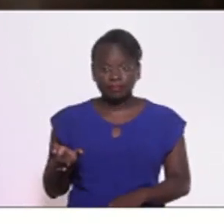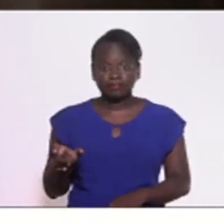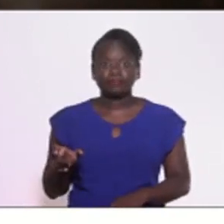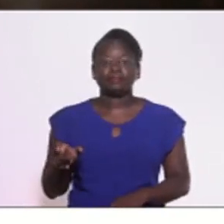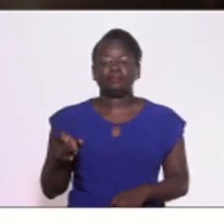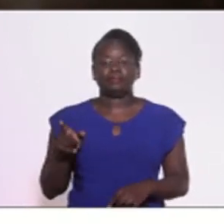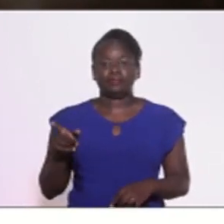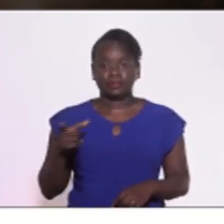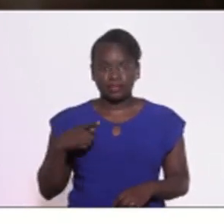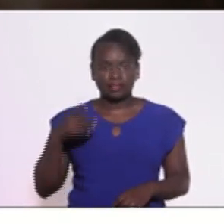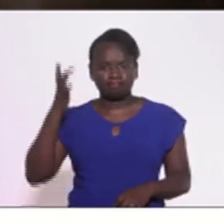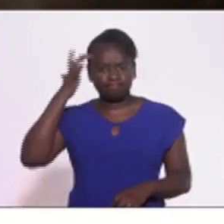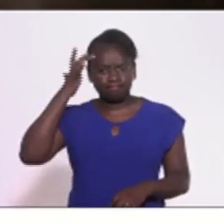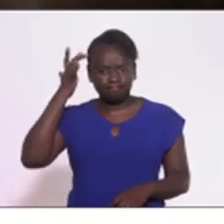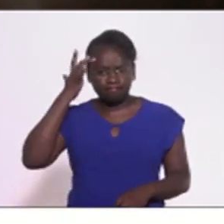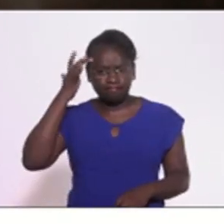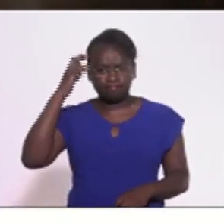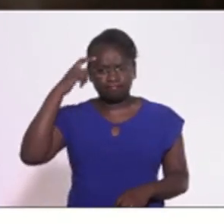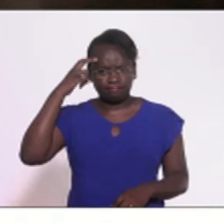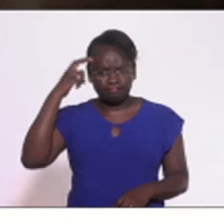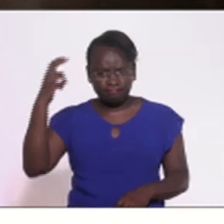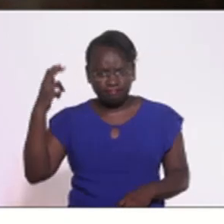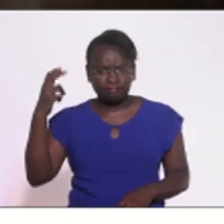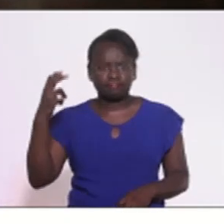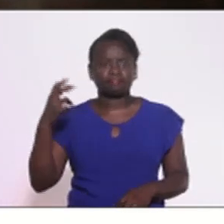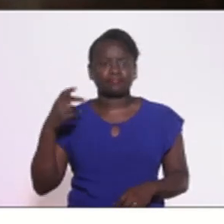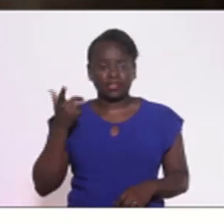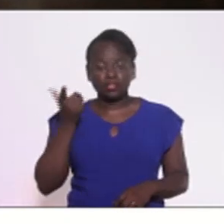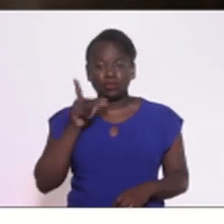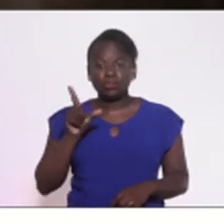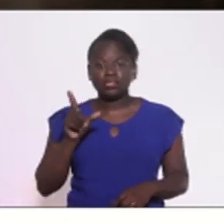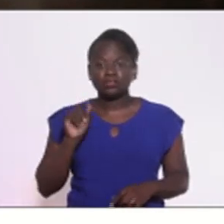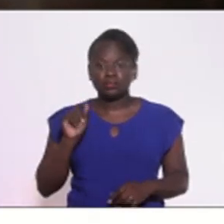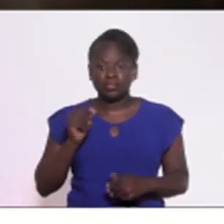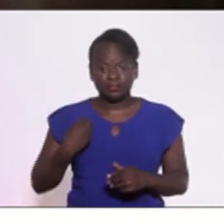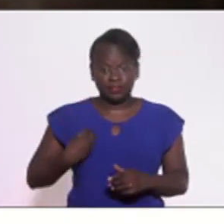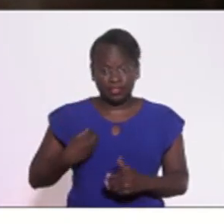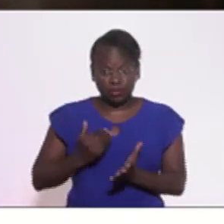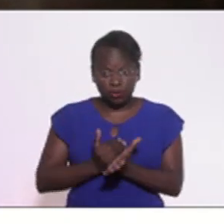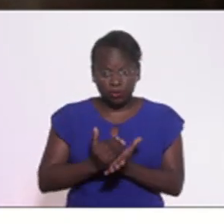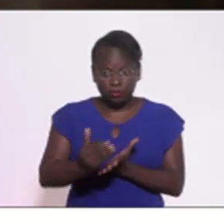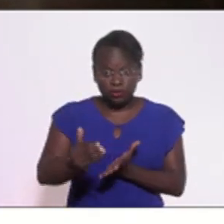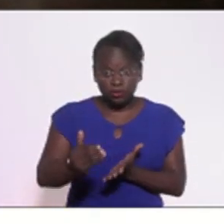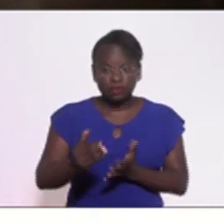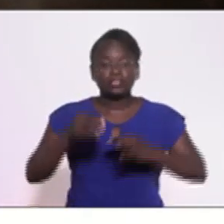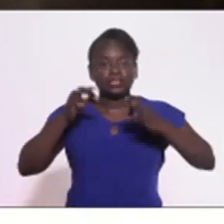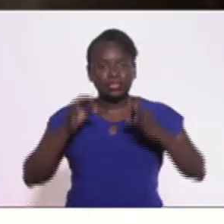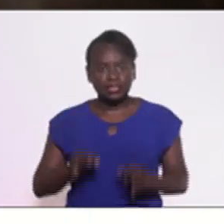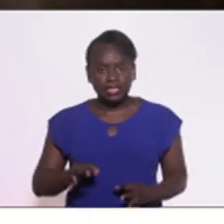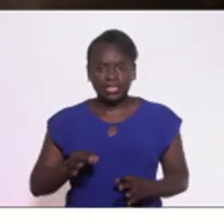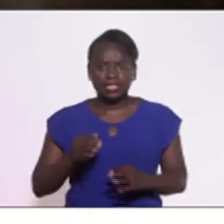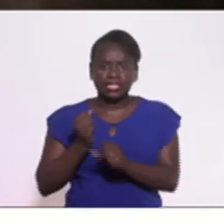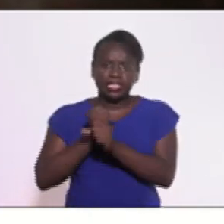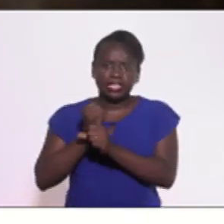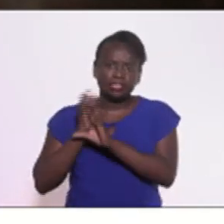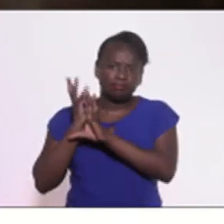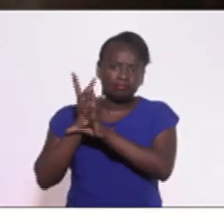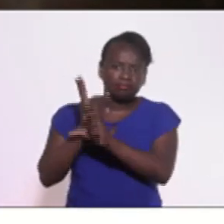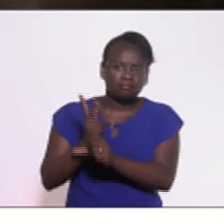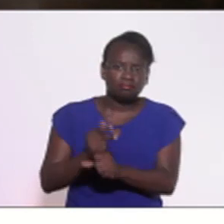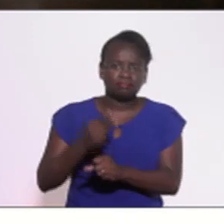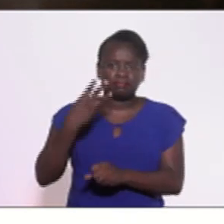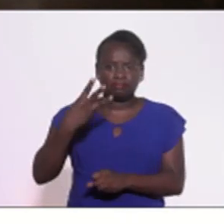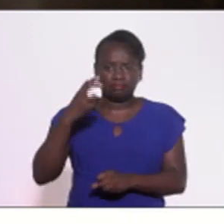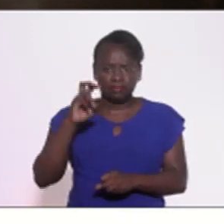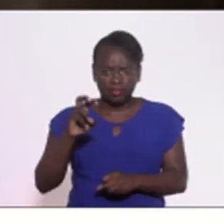que, além de sapiens, conseguiu desde o começo da sua vida, com certeza nos últimos 35 anos, com as